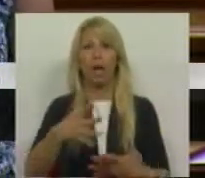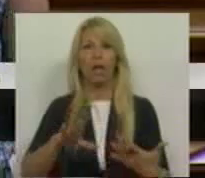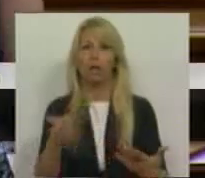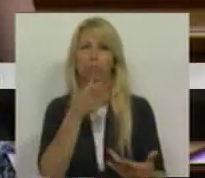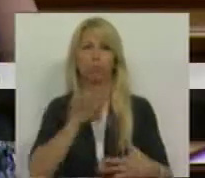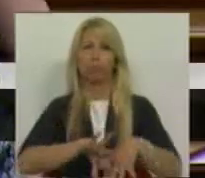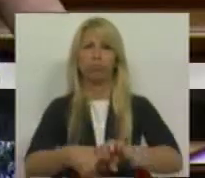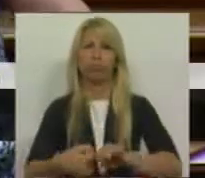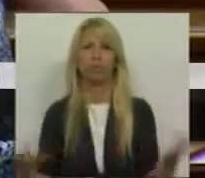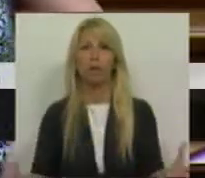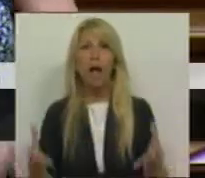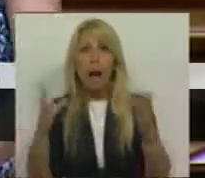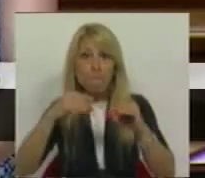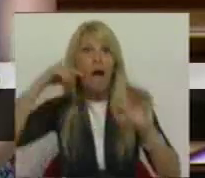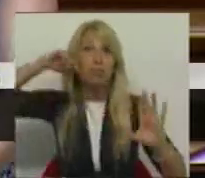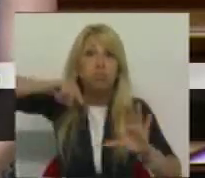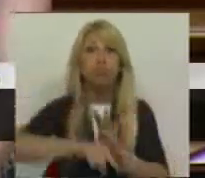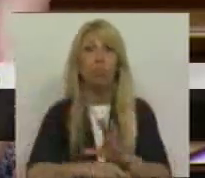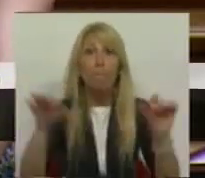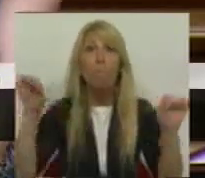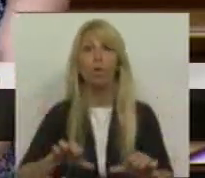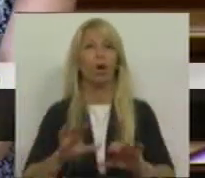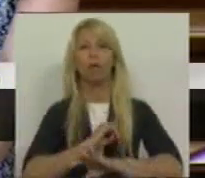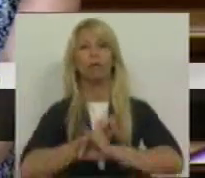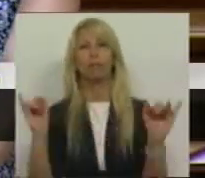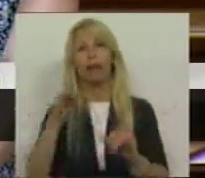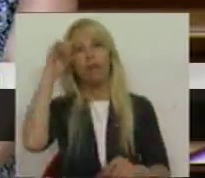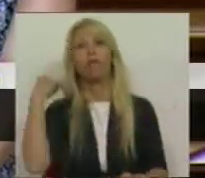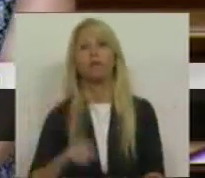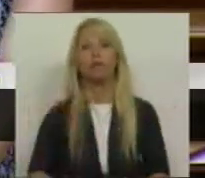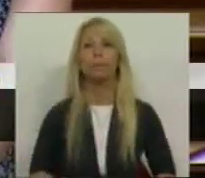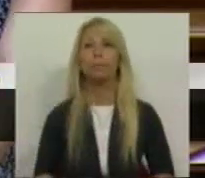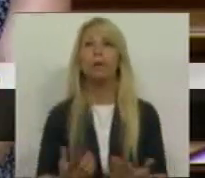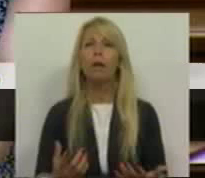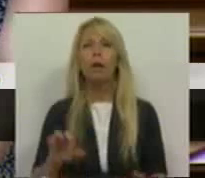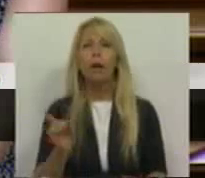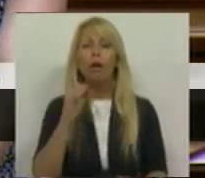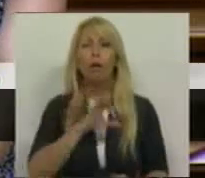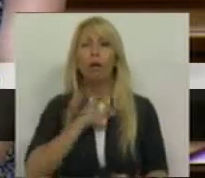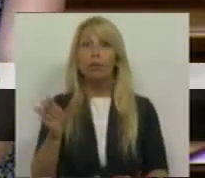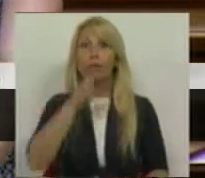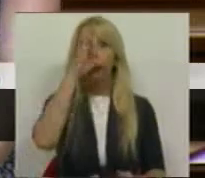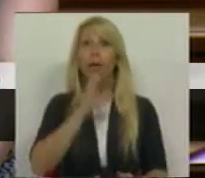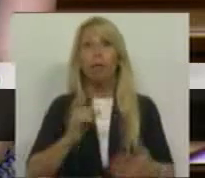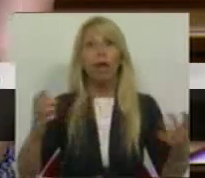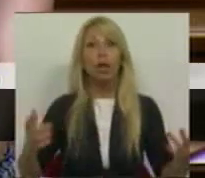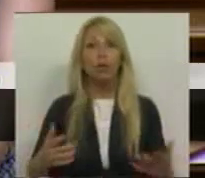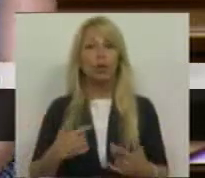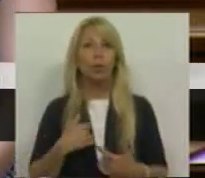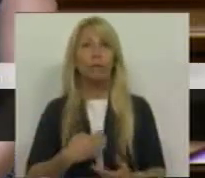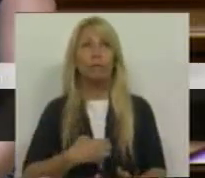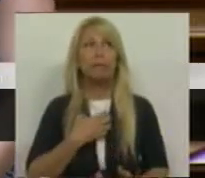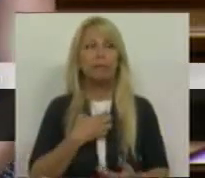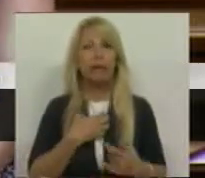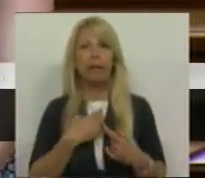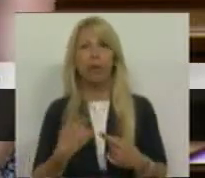fundo, era difícil. Entretanto, o Sr. Primeiro-Ministro, porventura, com síndrome de abstinência de alguns